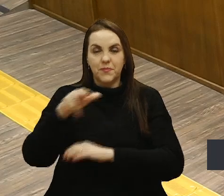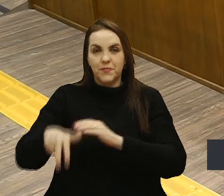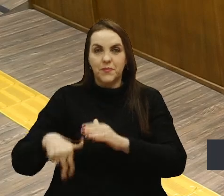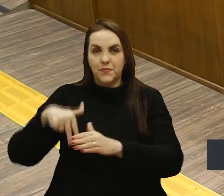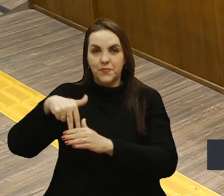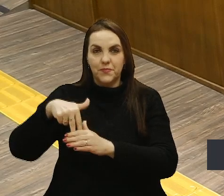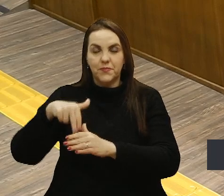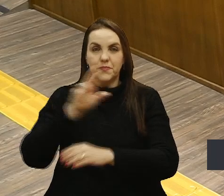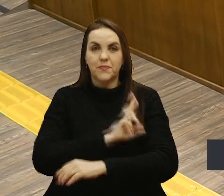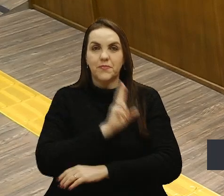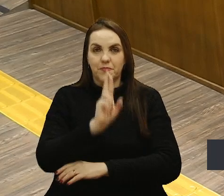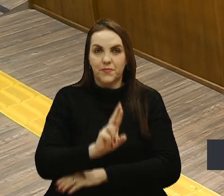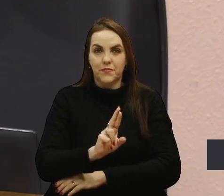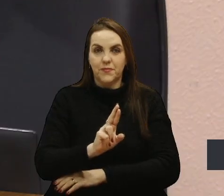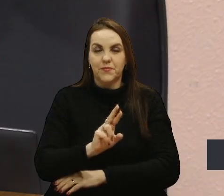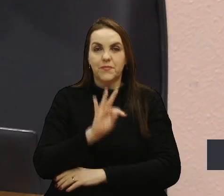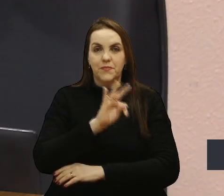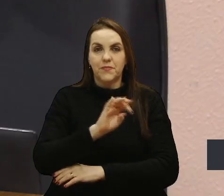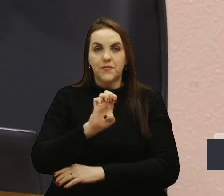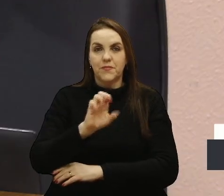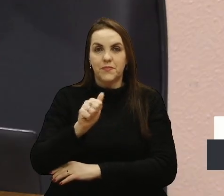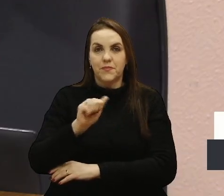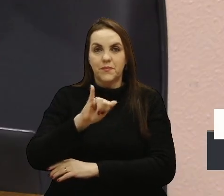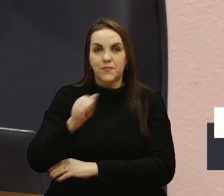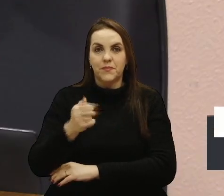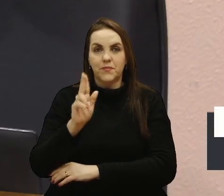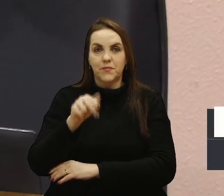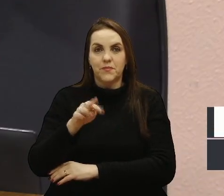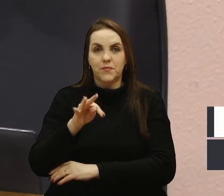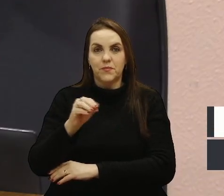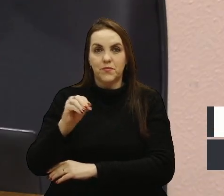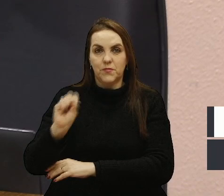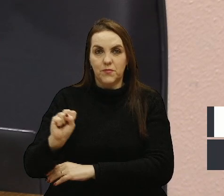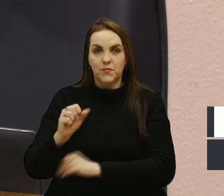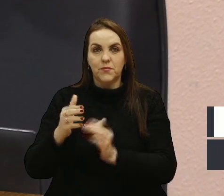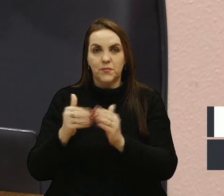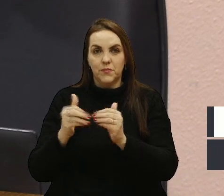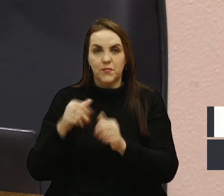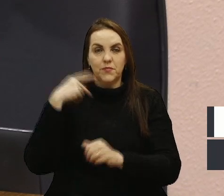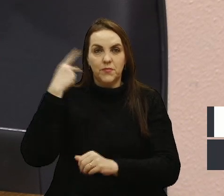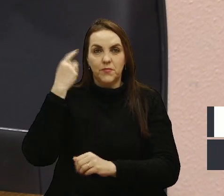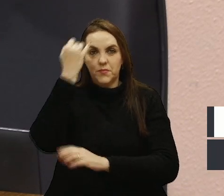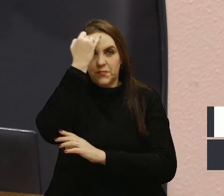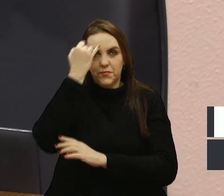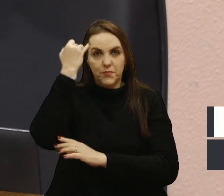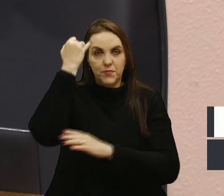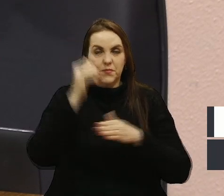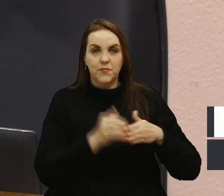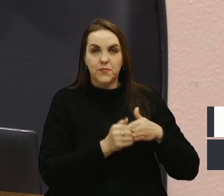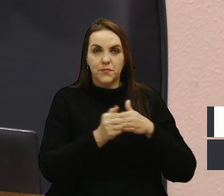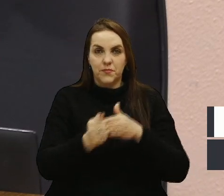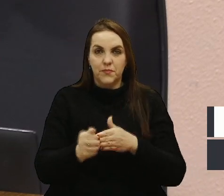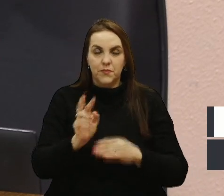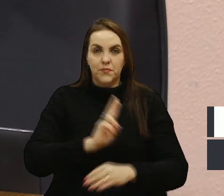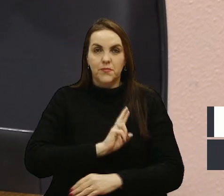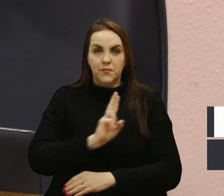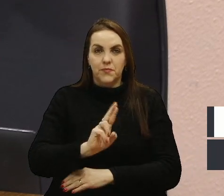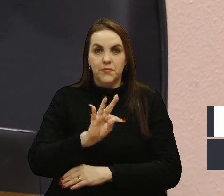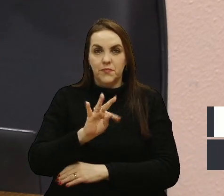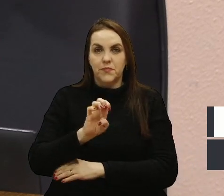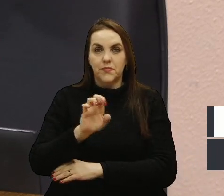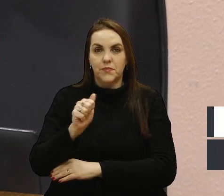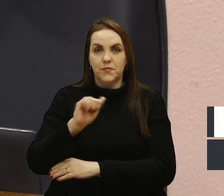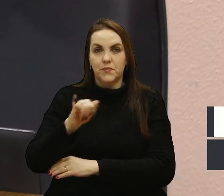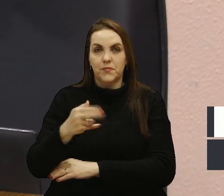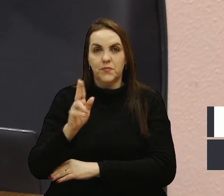manifestação de representante da TEA Juntos. Solicito ao vereador Zé D'Ambrós, que acompanha a representante da TEA